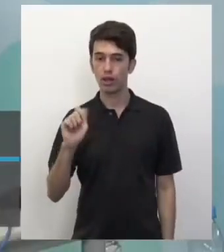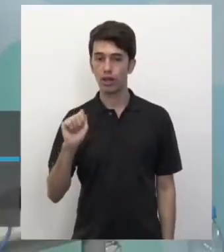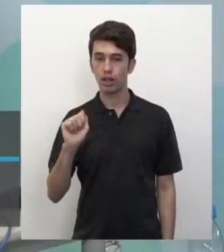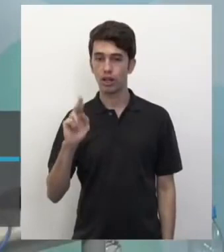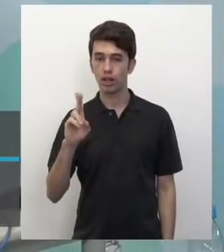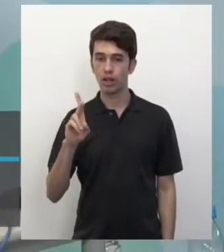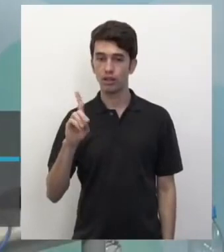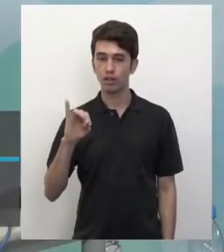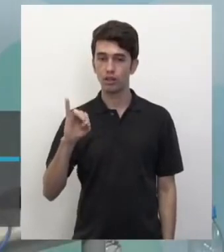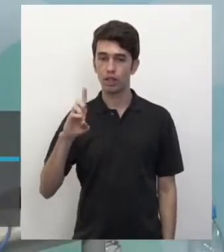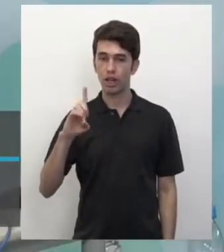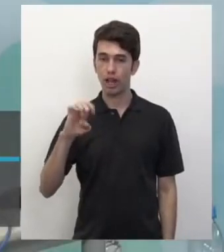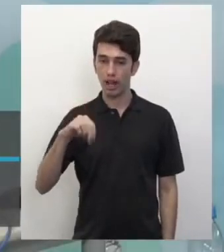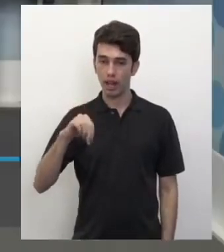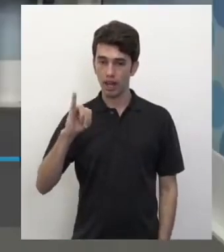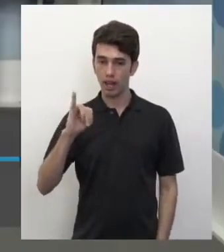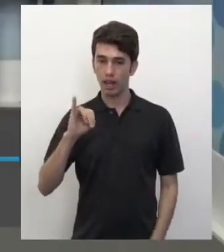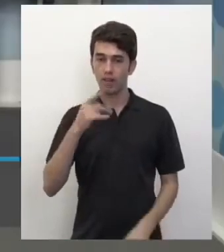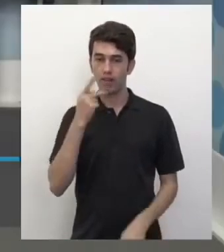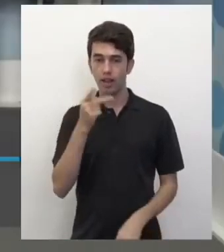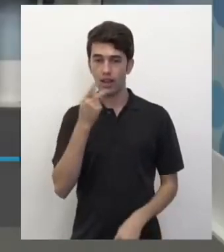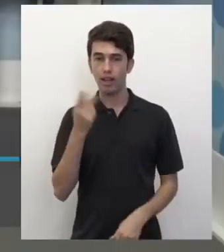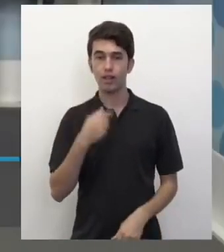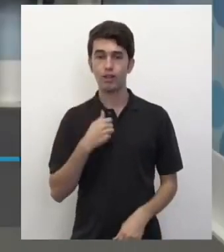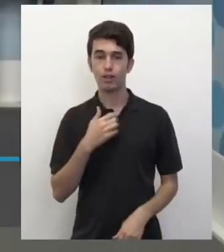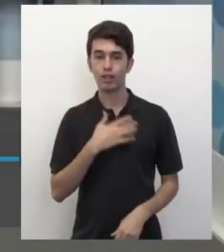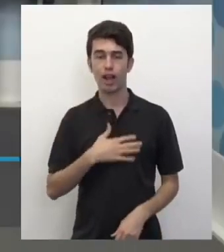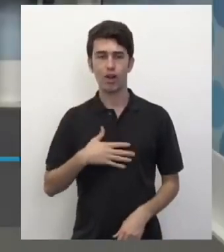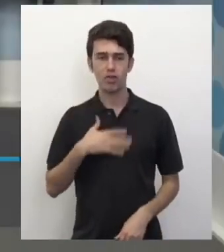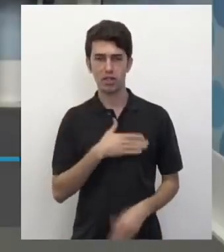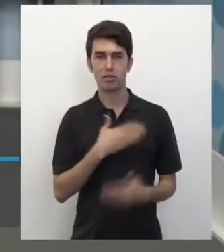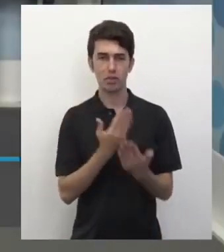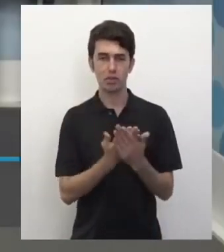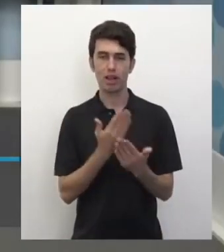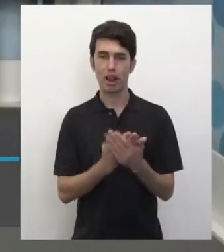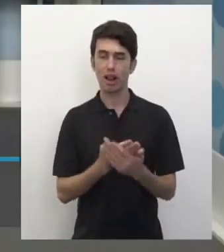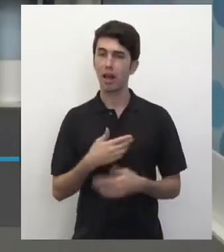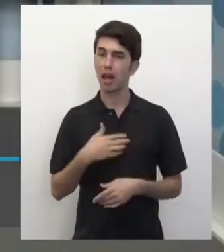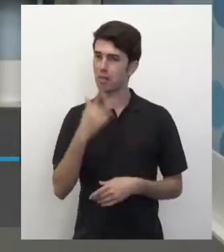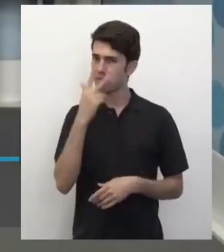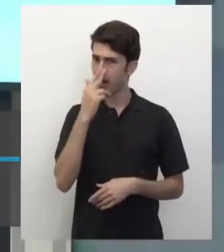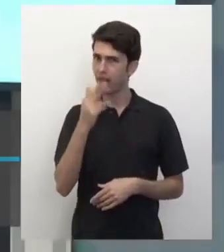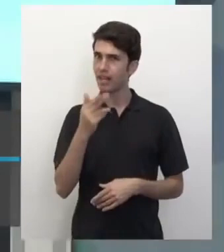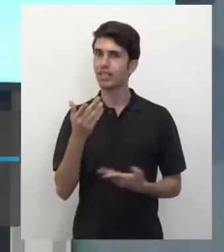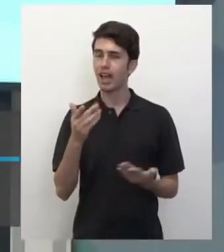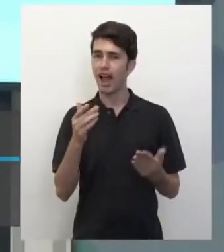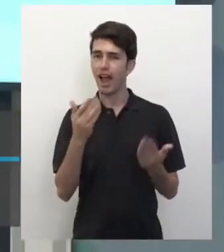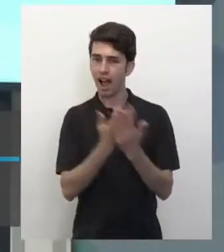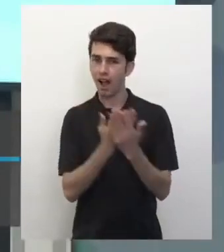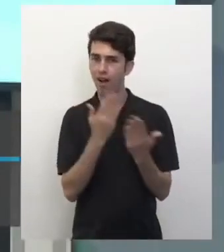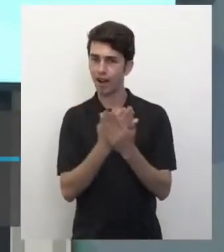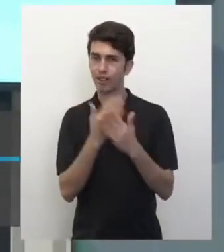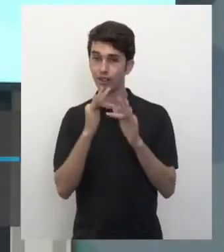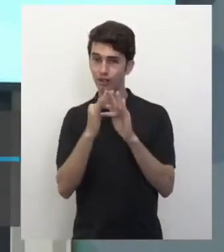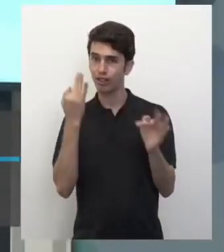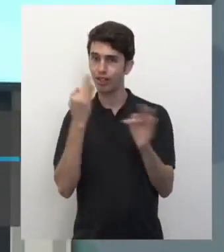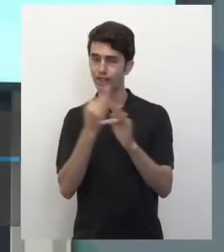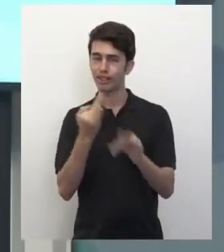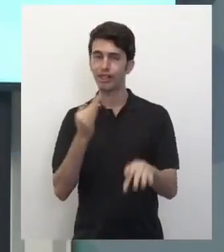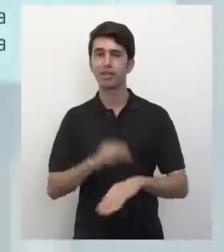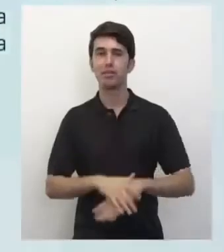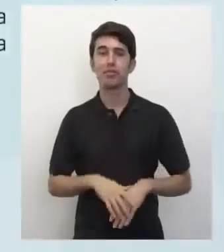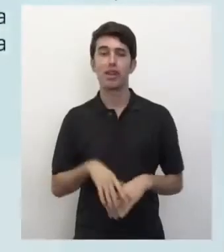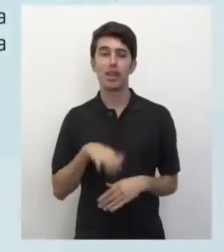Legal, tá, né? Tem tudo, parece eu estou me sentindo na aula de física. É isso aí. Mas é legal, tá? Vamos lá. Letra C. Com o